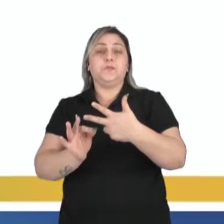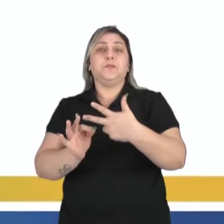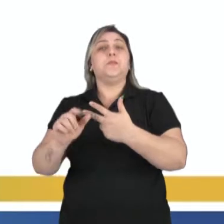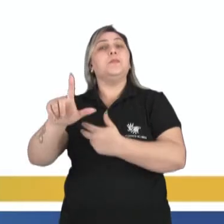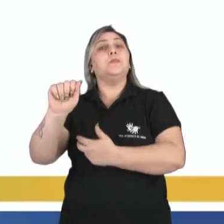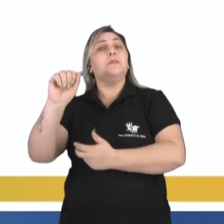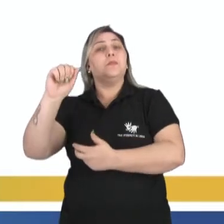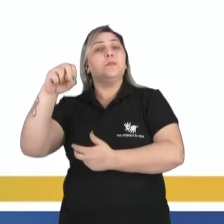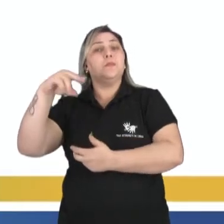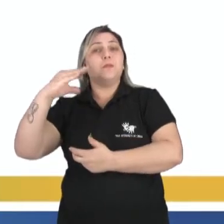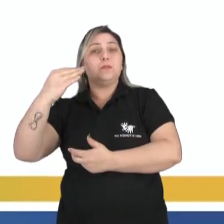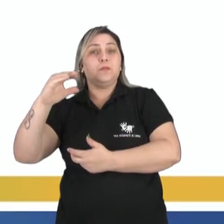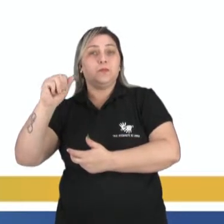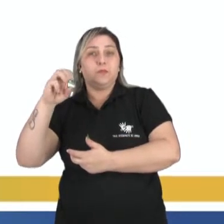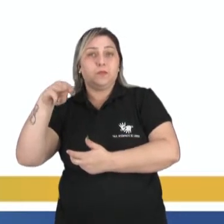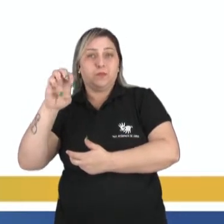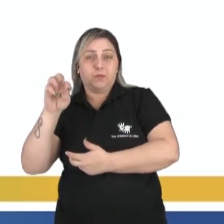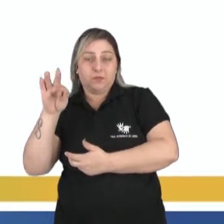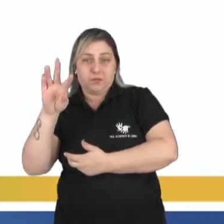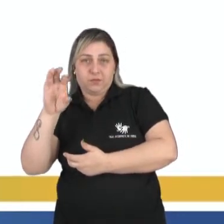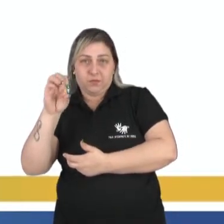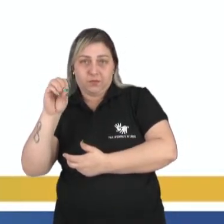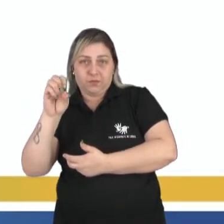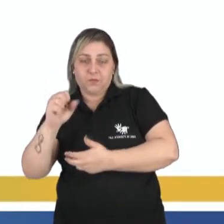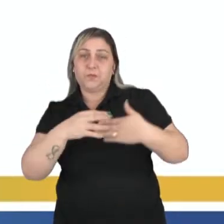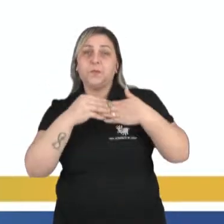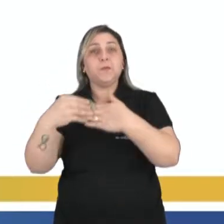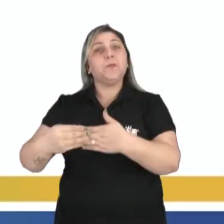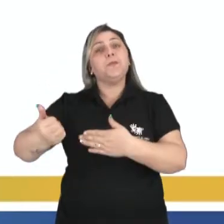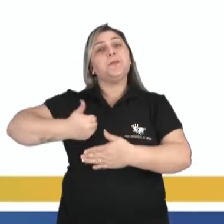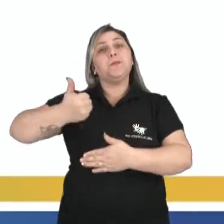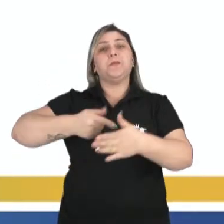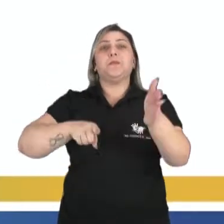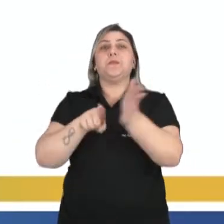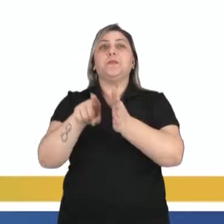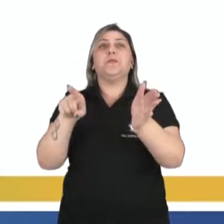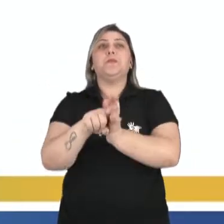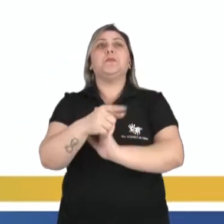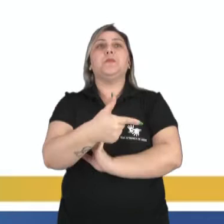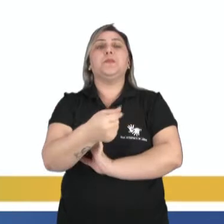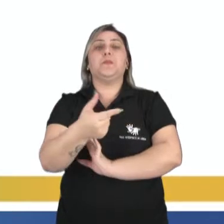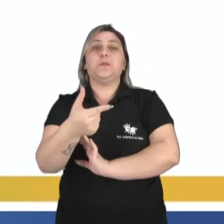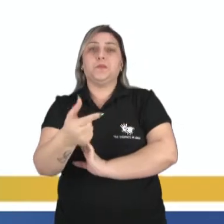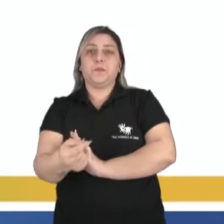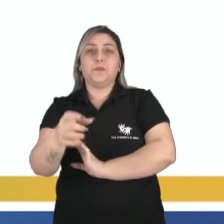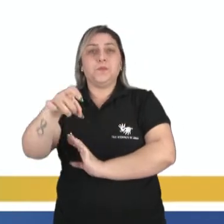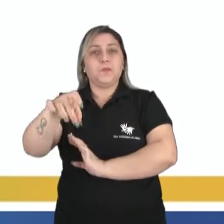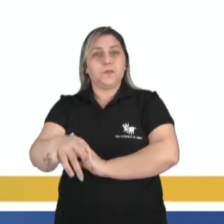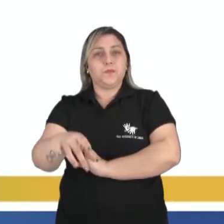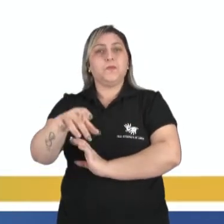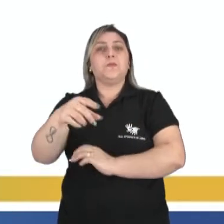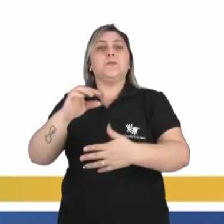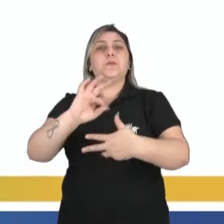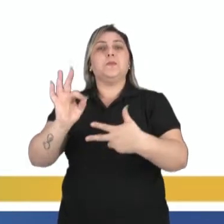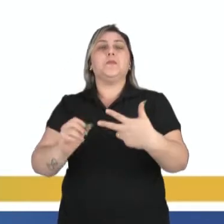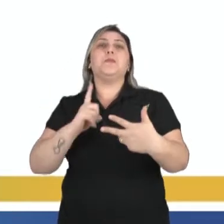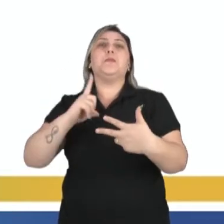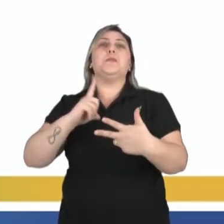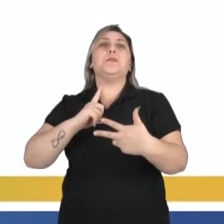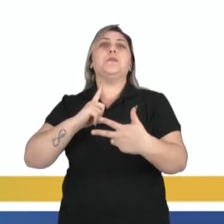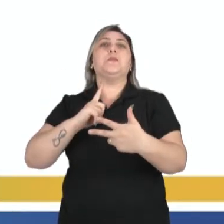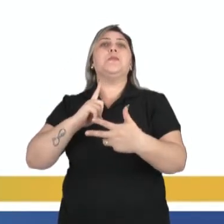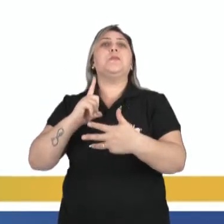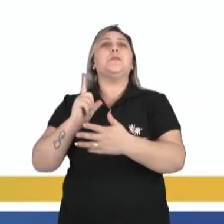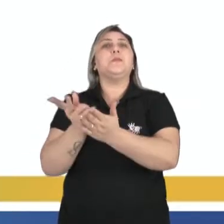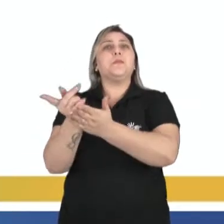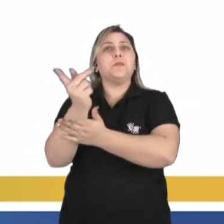Trouxe a primeira questão aqui para vocês do ENEM 2020, tá? Aplicado recentemente. O último ENEM aplicado diz o seguinte: nos desenhos animados,